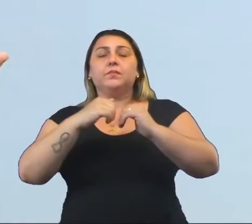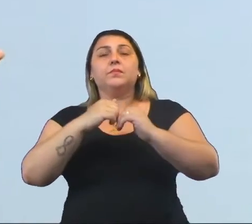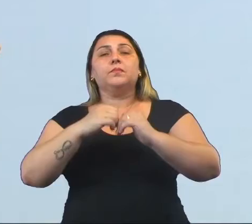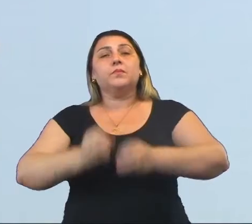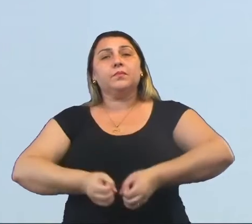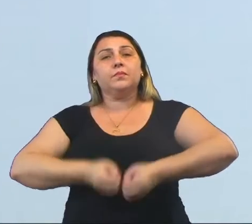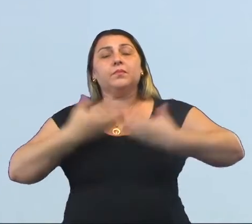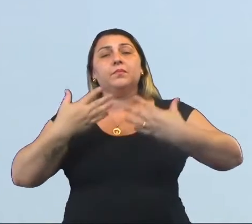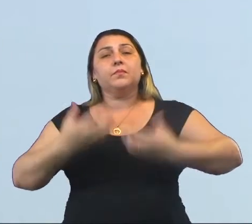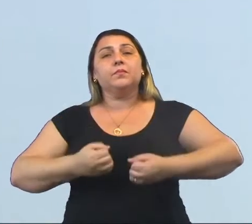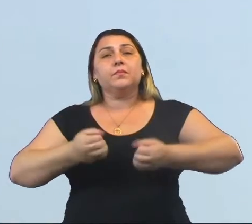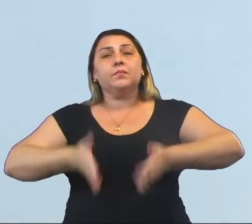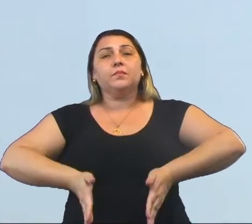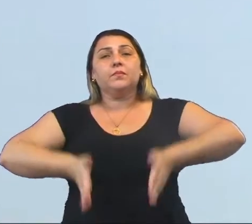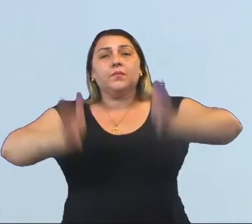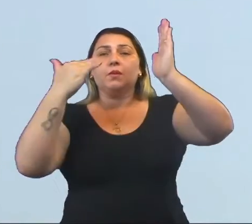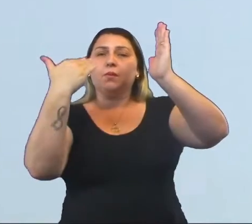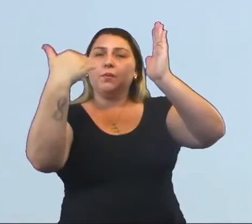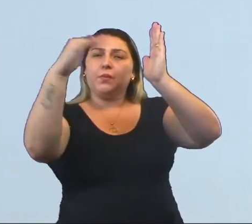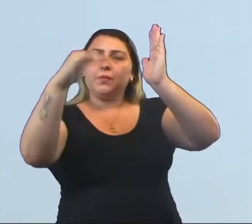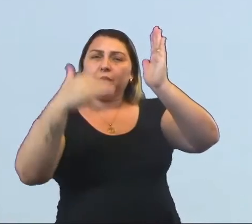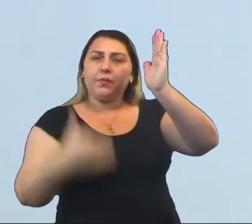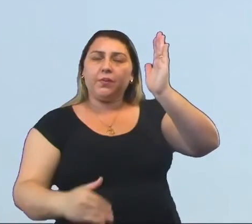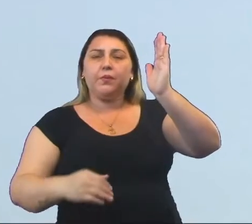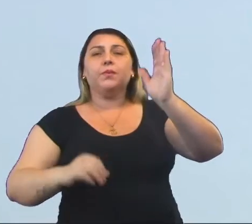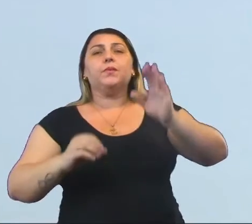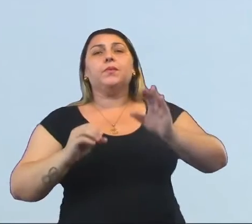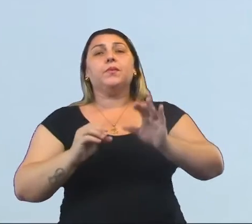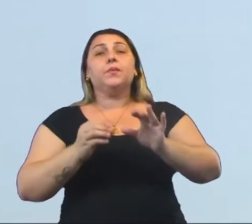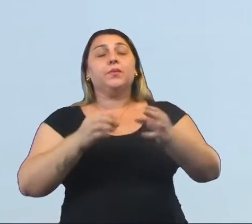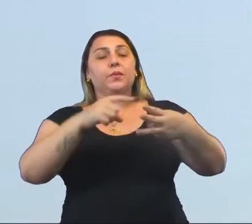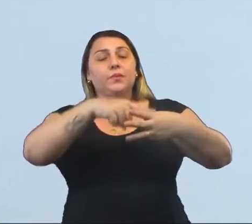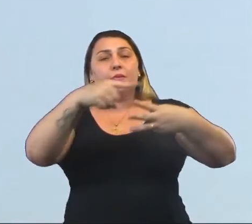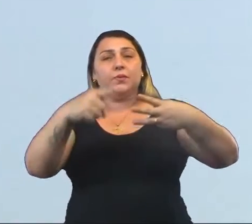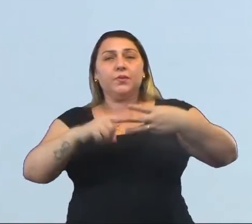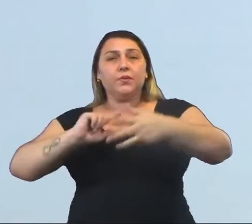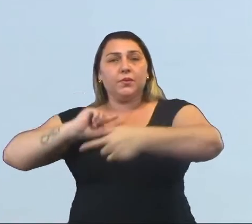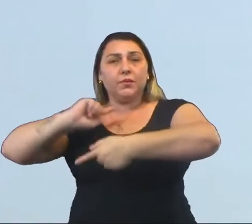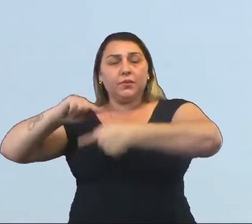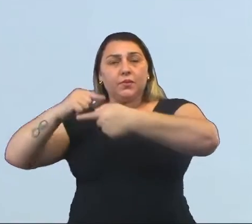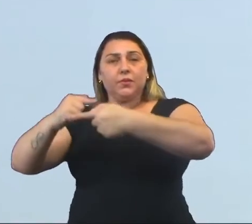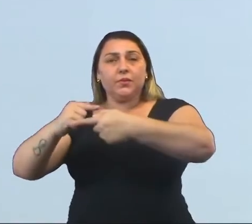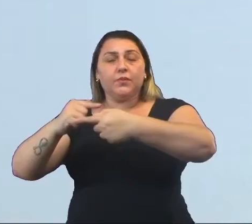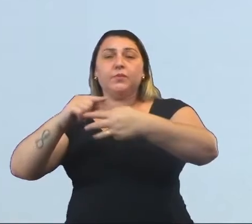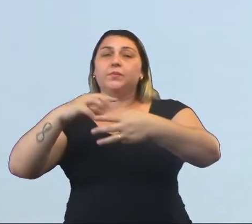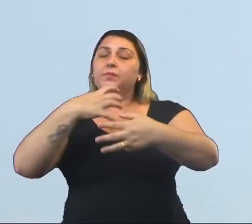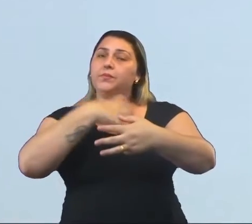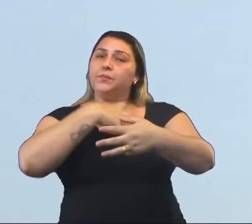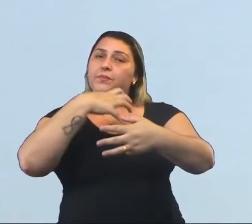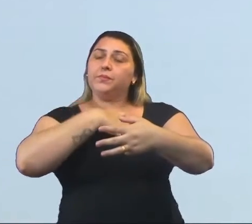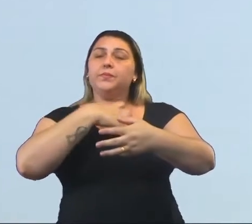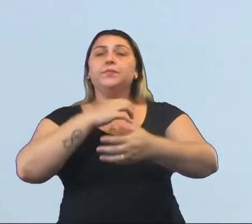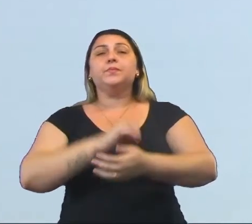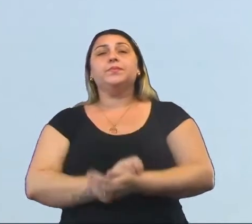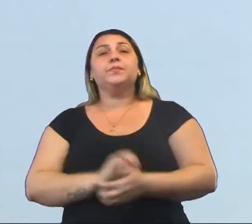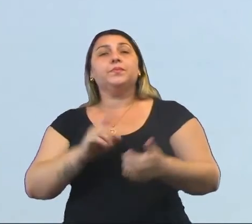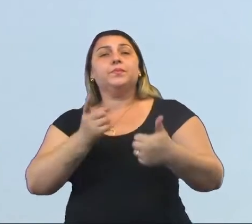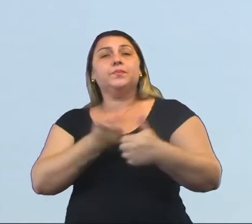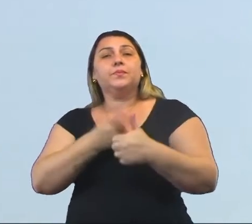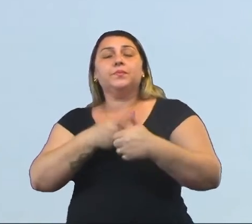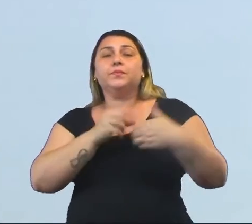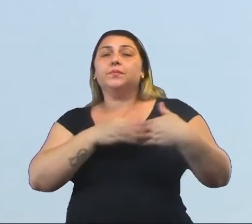poesia e prosa, ele também está dividido em 3 gerações ou em 3 estilos ao mesmo tempo. Ele traz